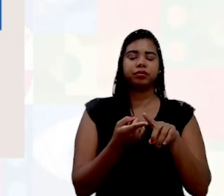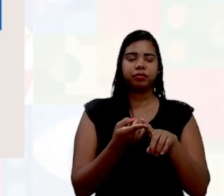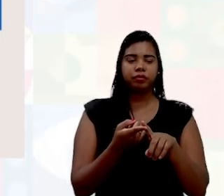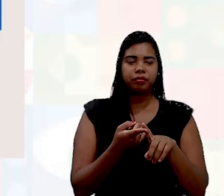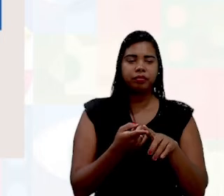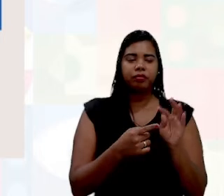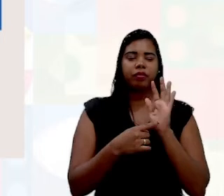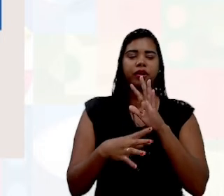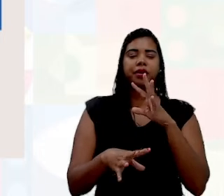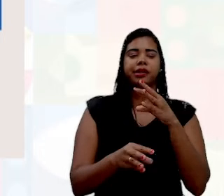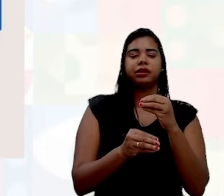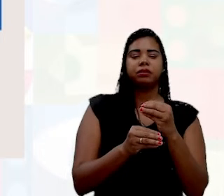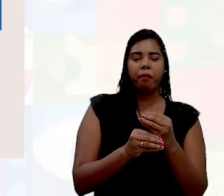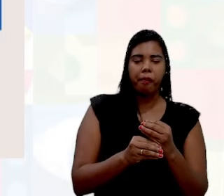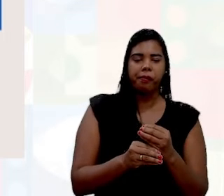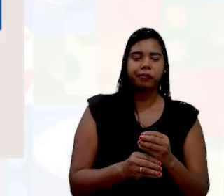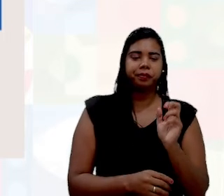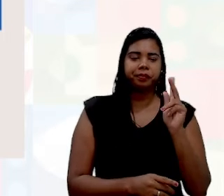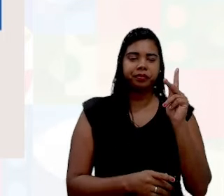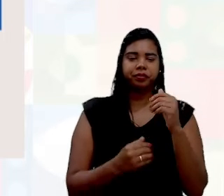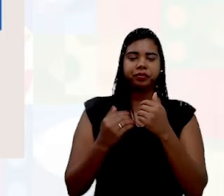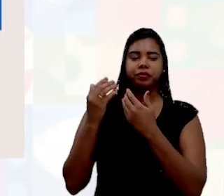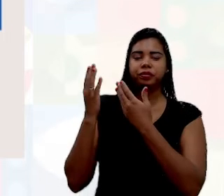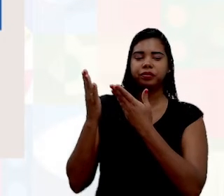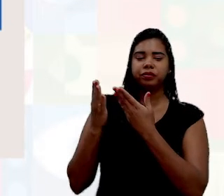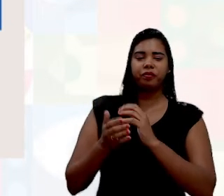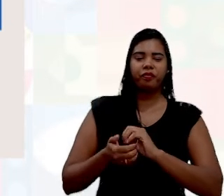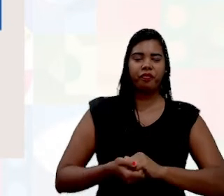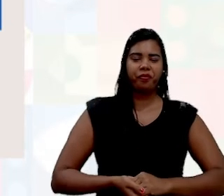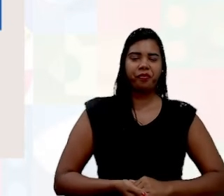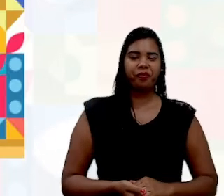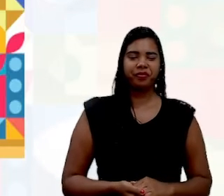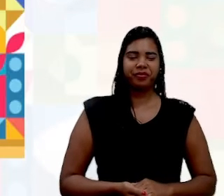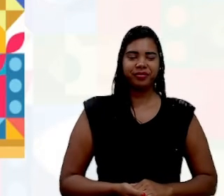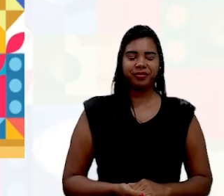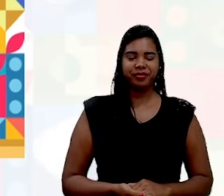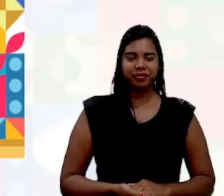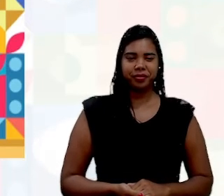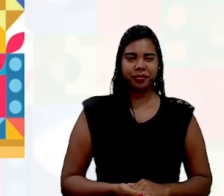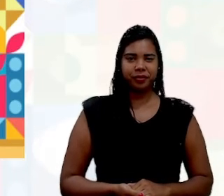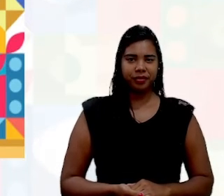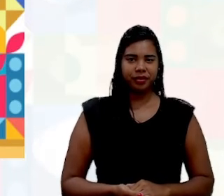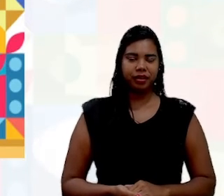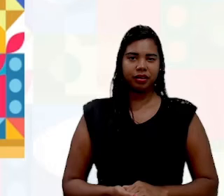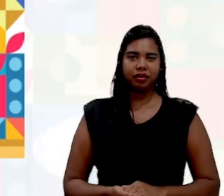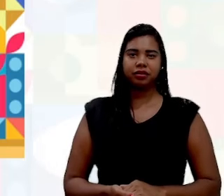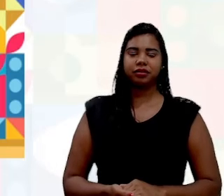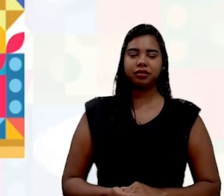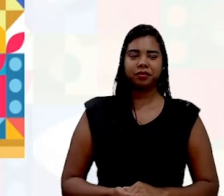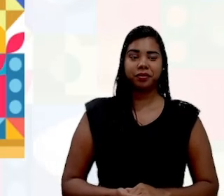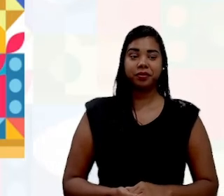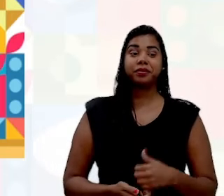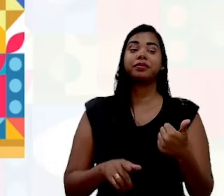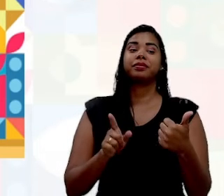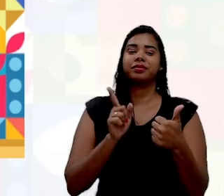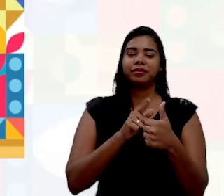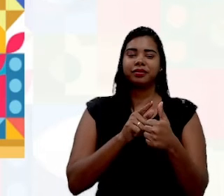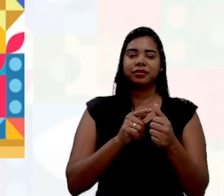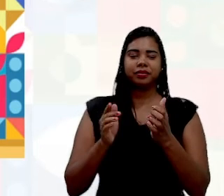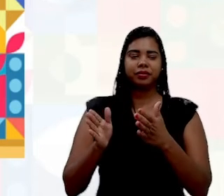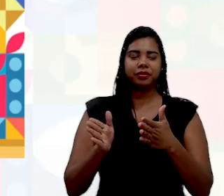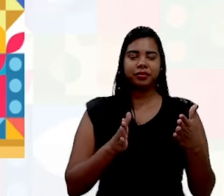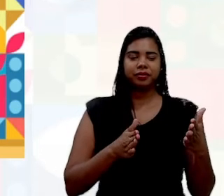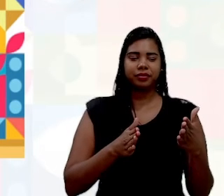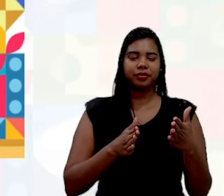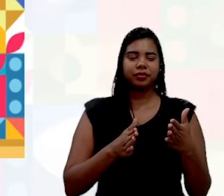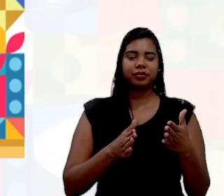os templates, tá ok? E vai envolver as views, né? Então vamos lá. Então, nessa primeira etapa, a gente vai criar